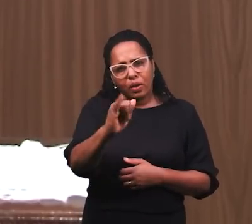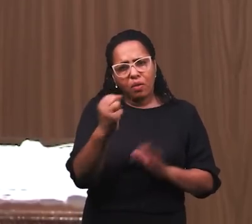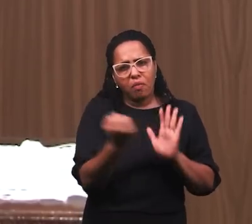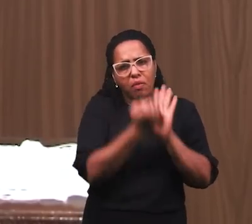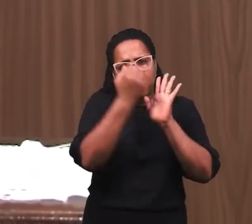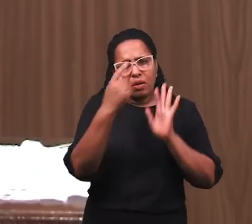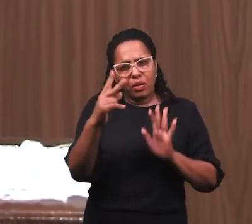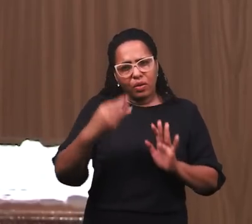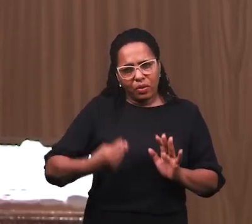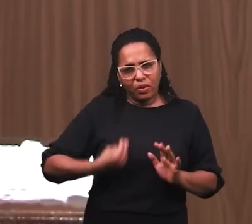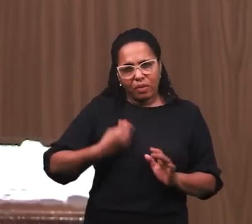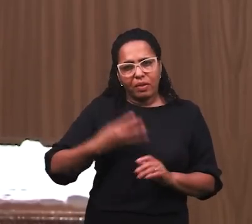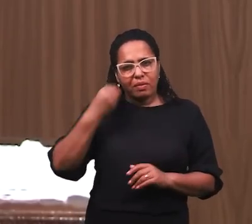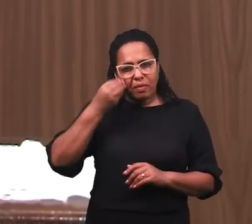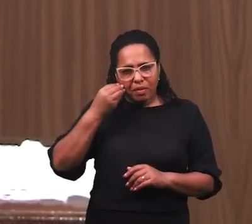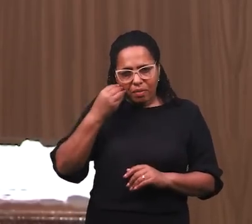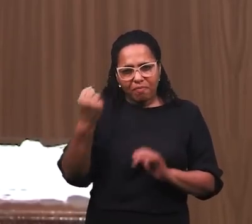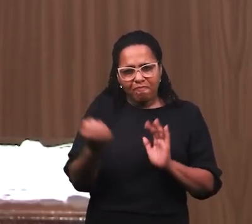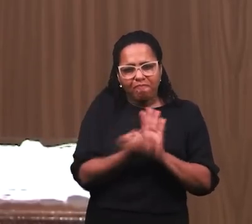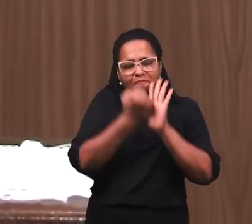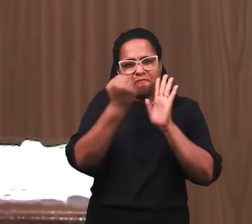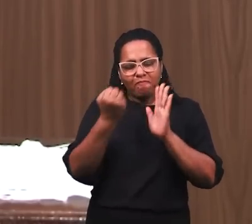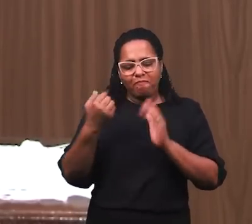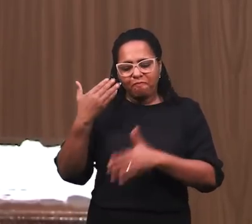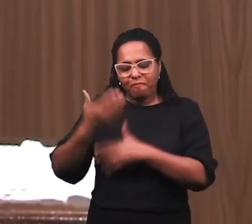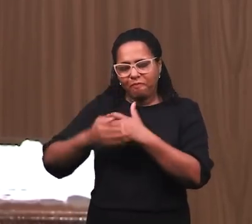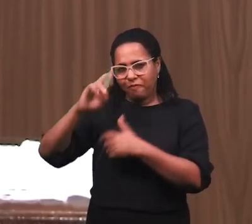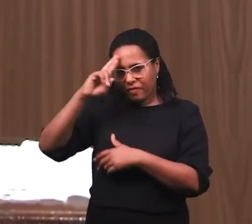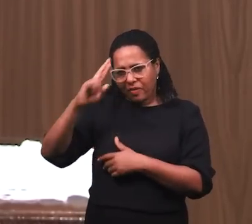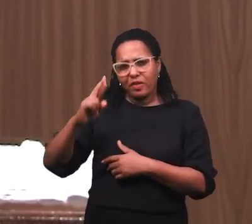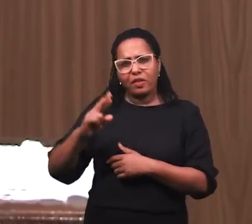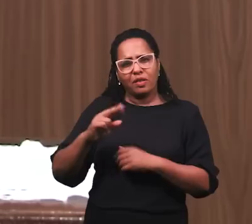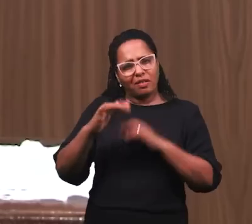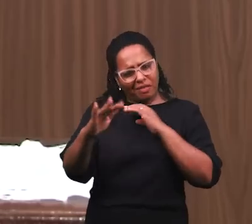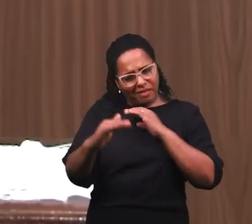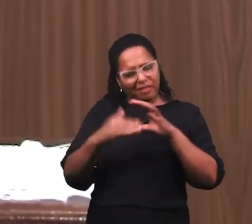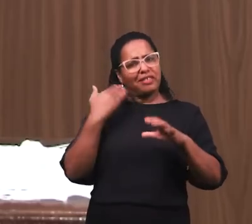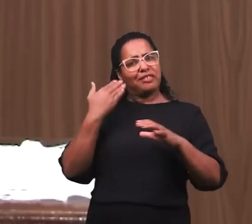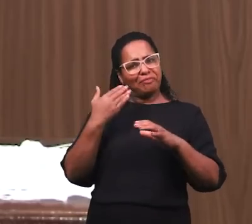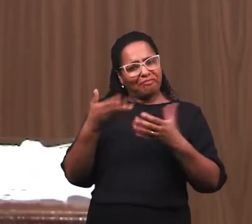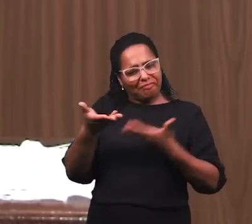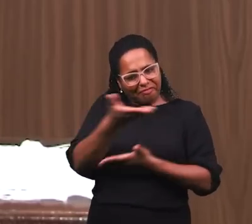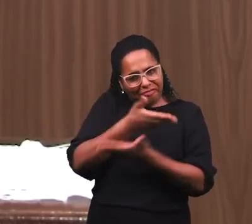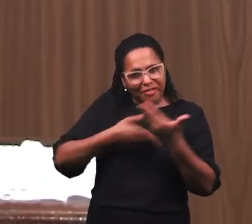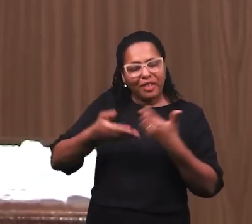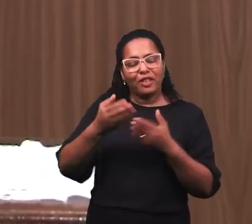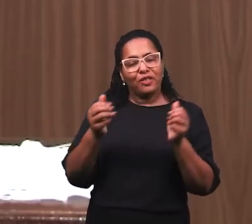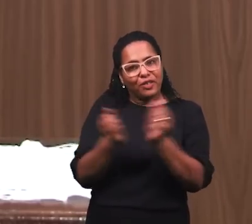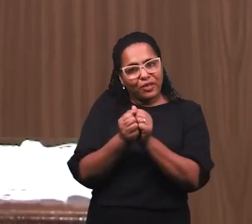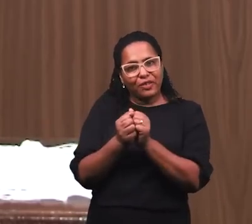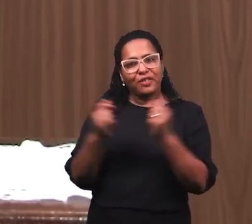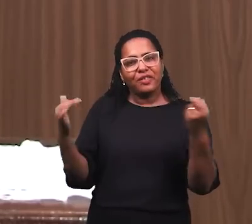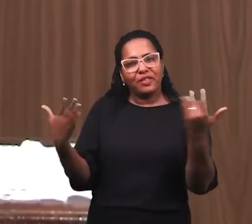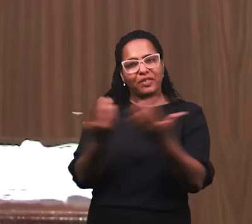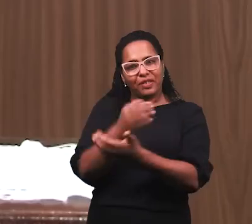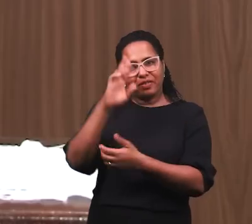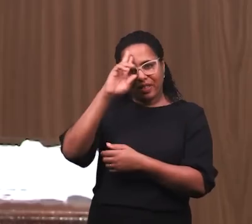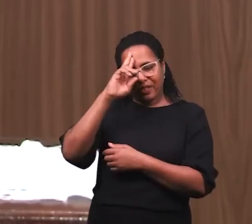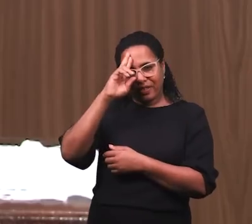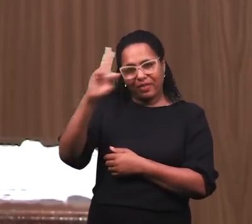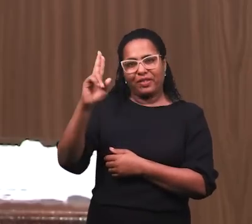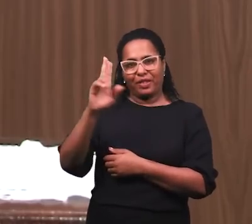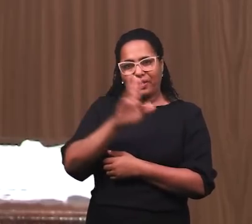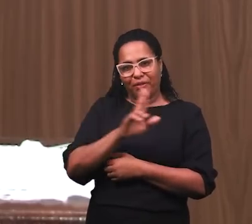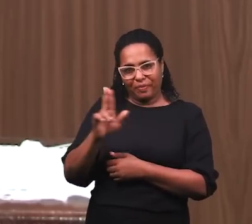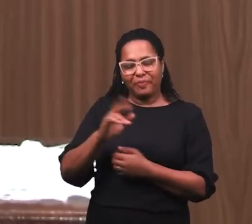que marcou a sua vida, que te trouxe uma experiência marcante na presença do Senhor, divida conosco, para que possamos glorificar junto com